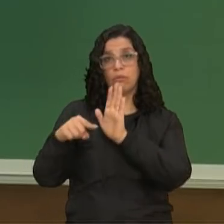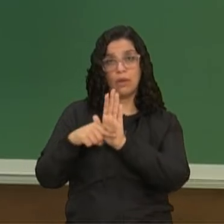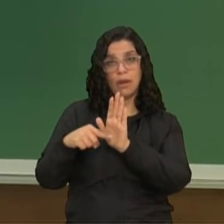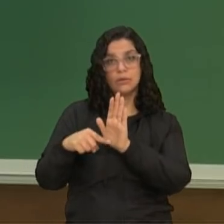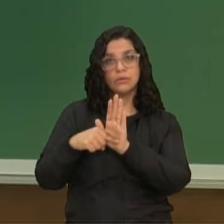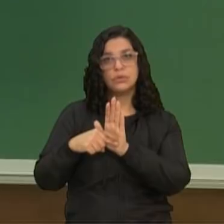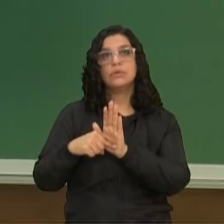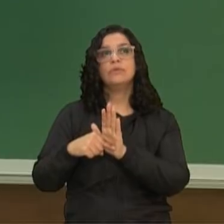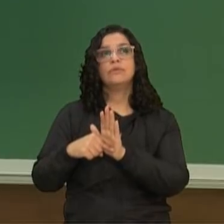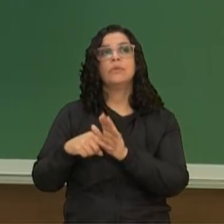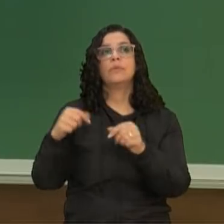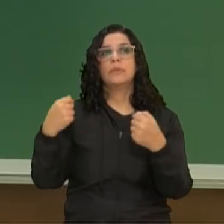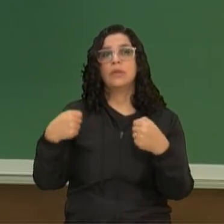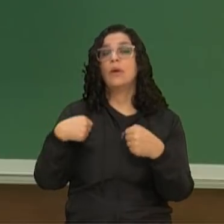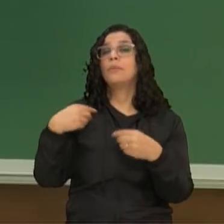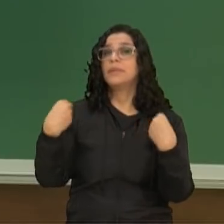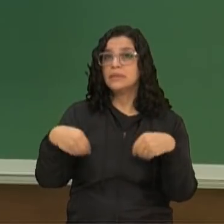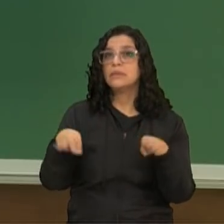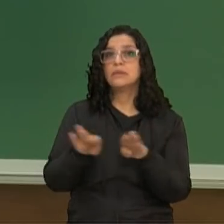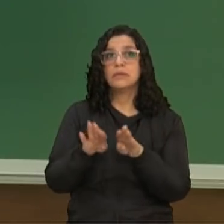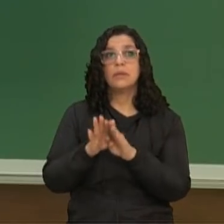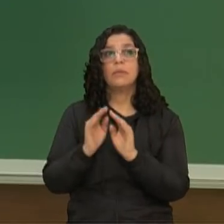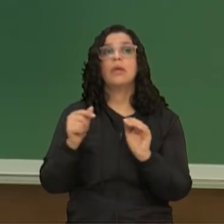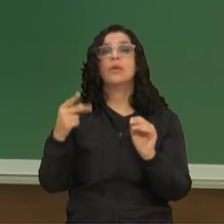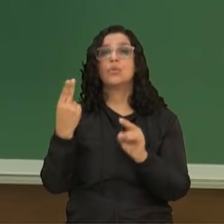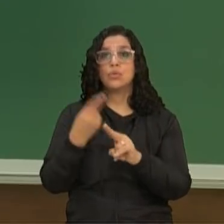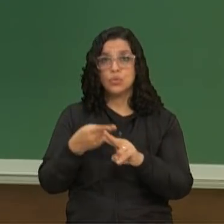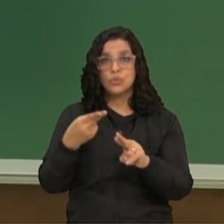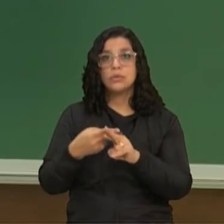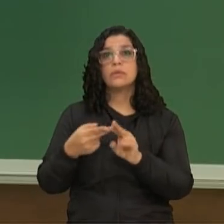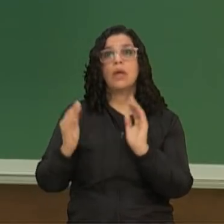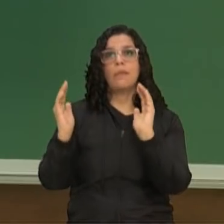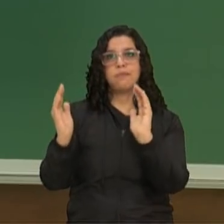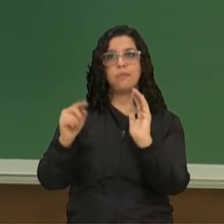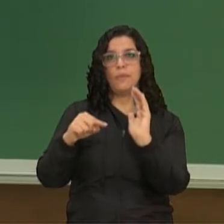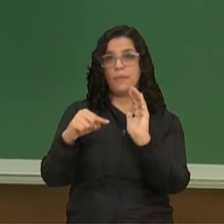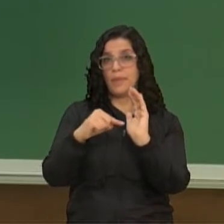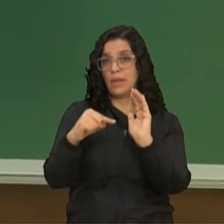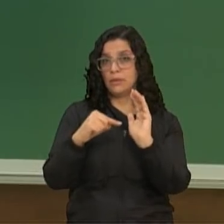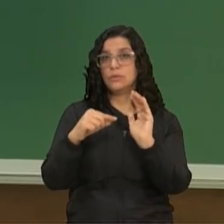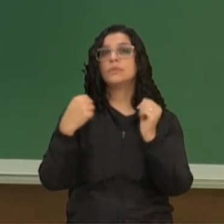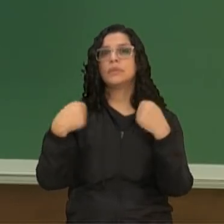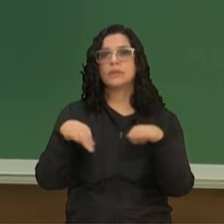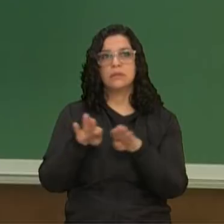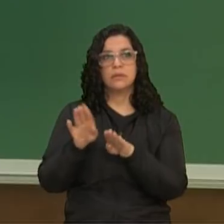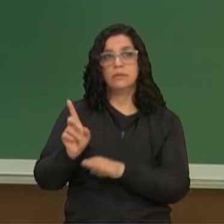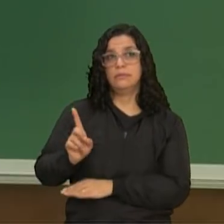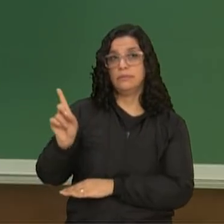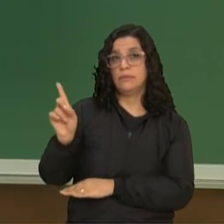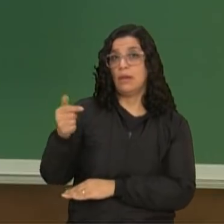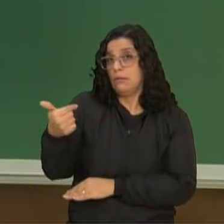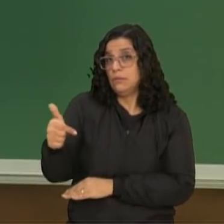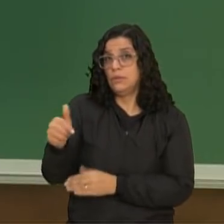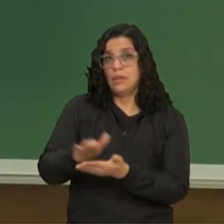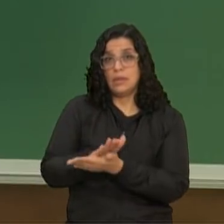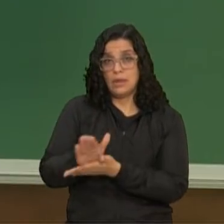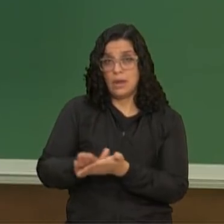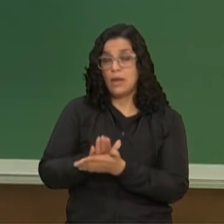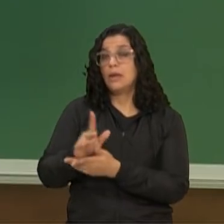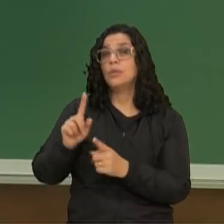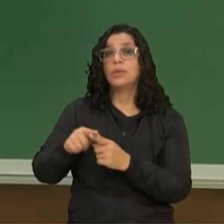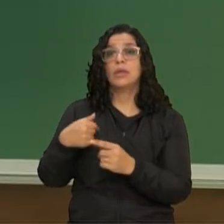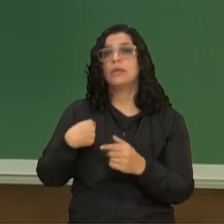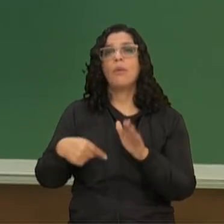negativo aqui na frente, não esqueçam de colocar o menos aqui. Nesse caso, não